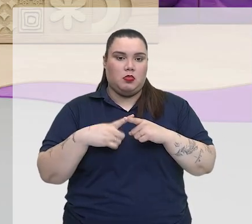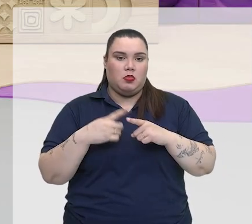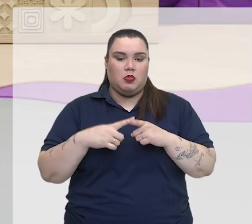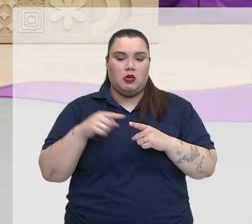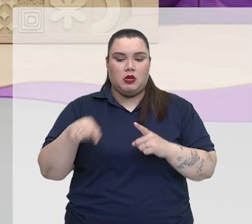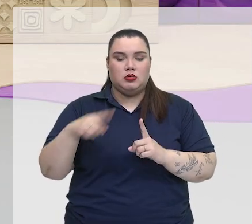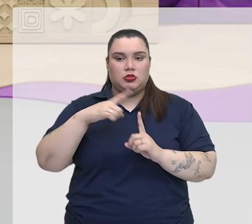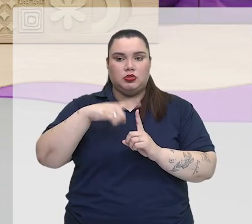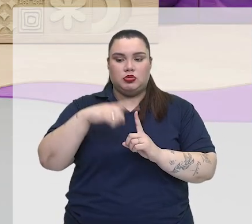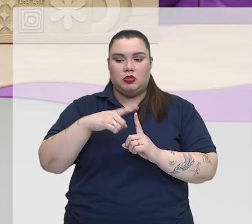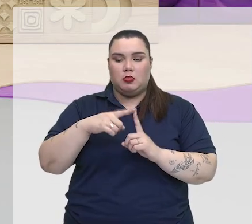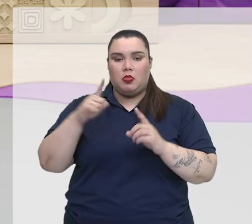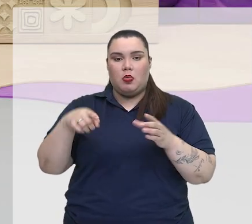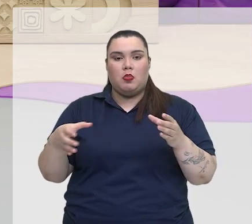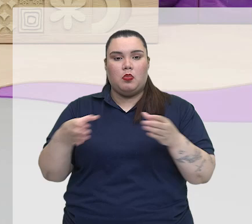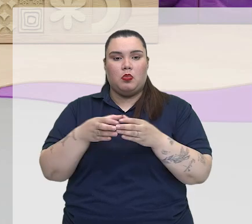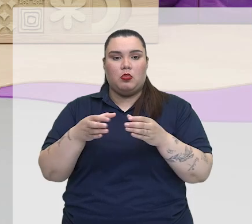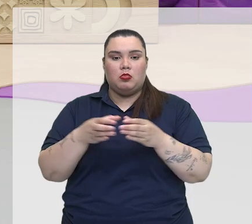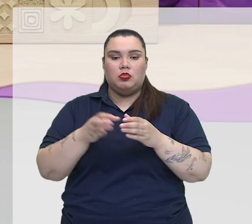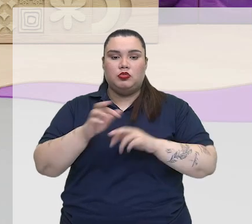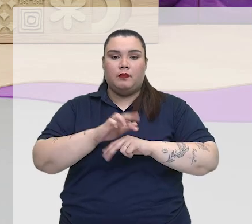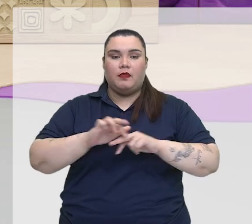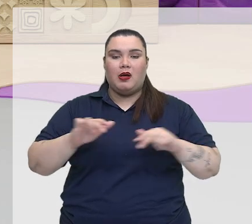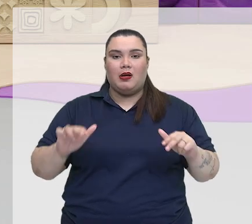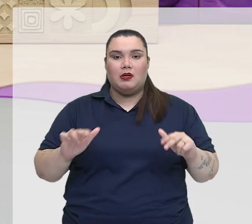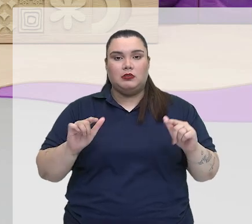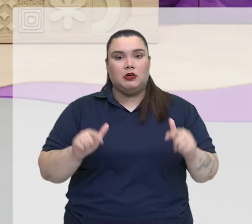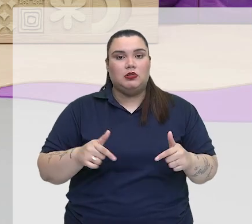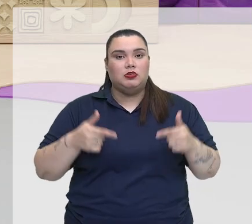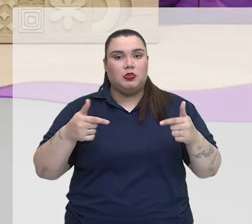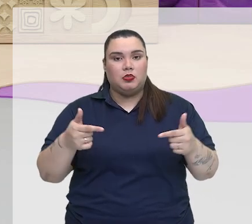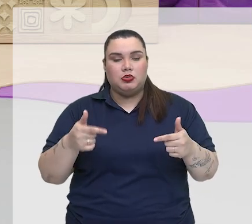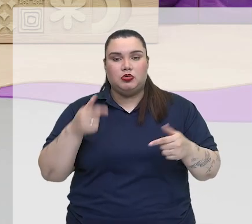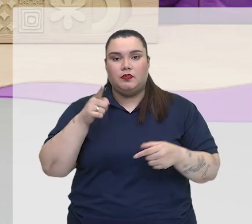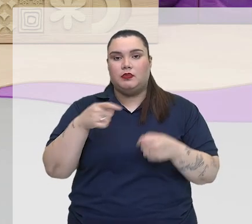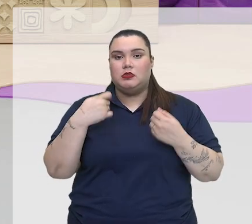exatamente um conjunto de situações